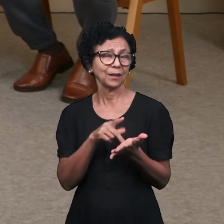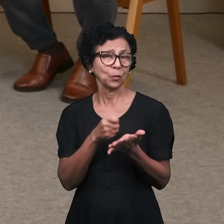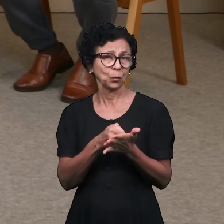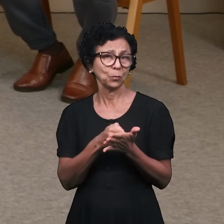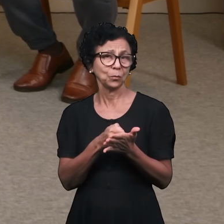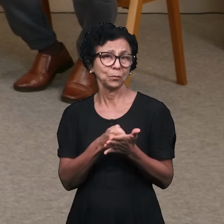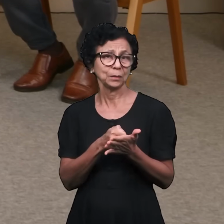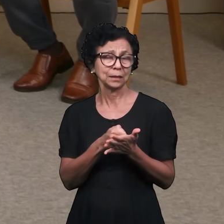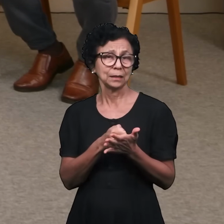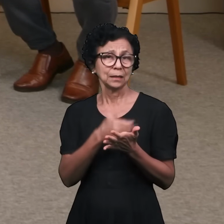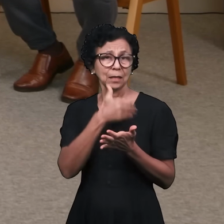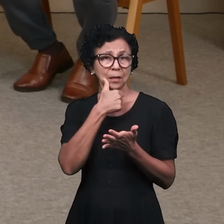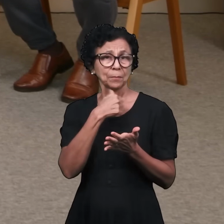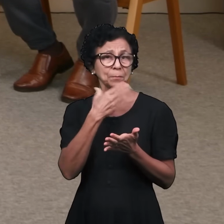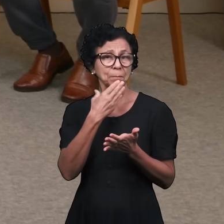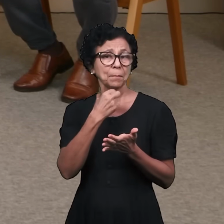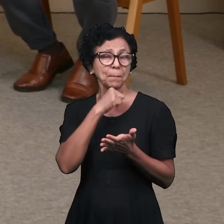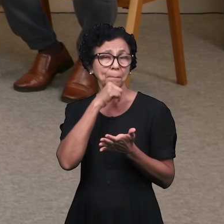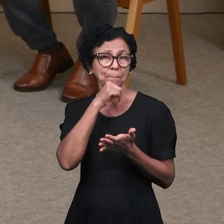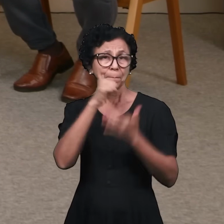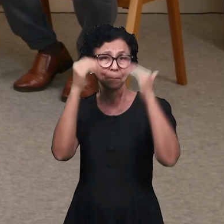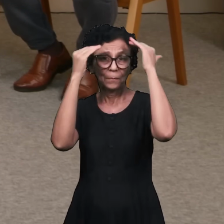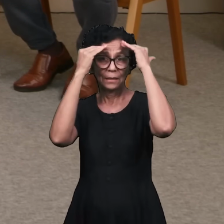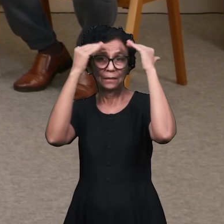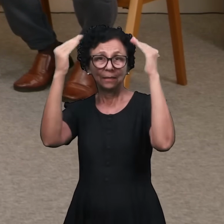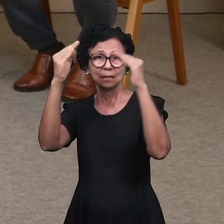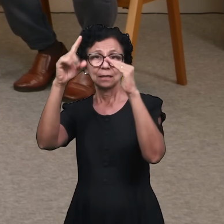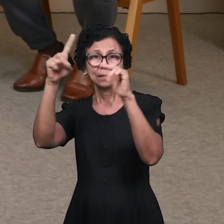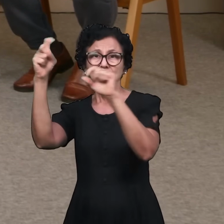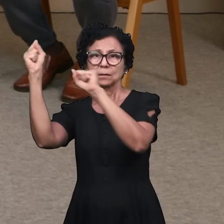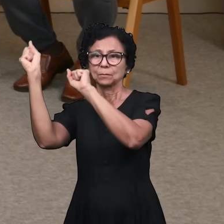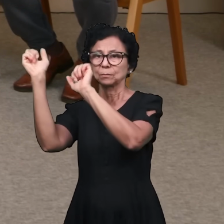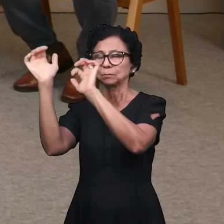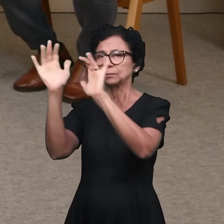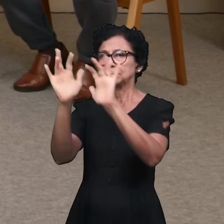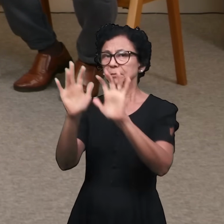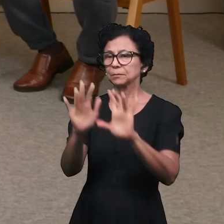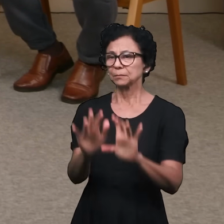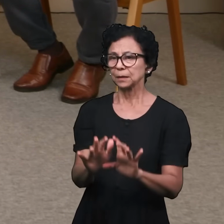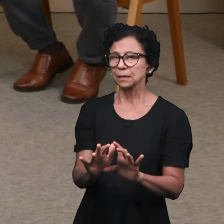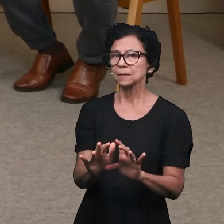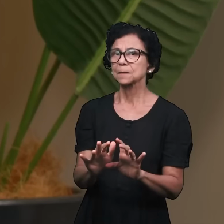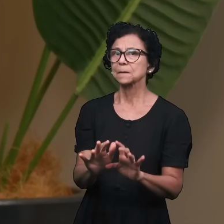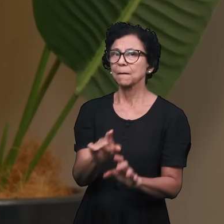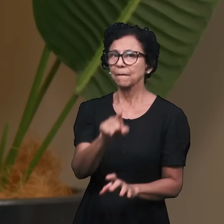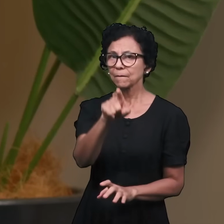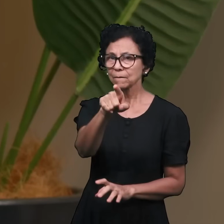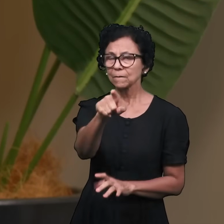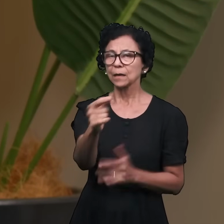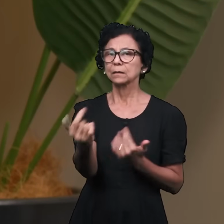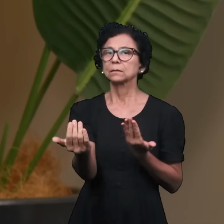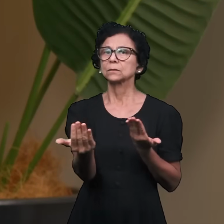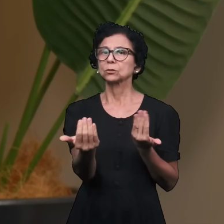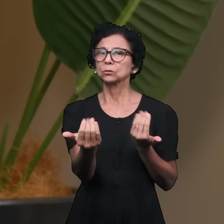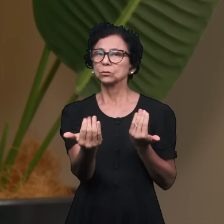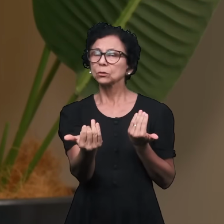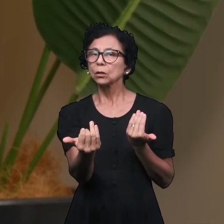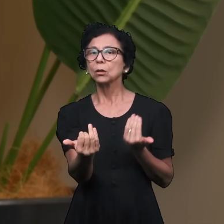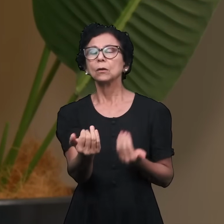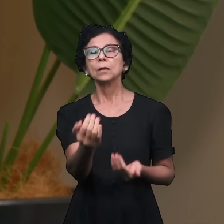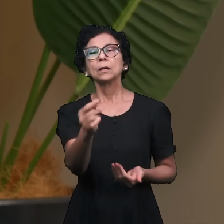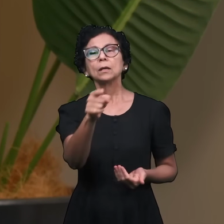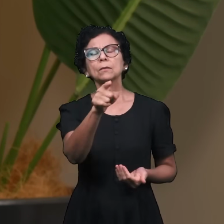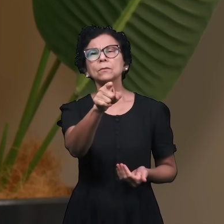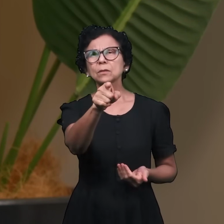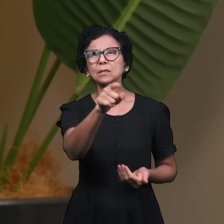você honrar a sua mãe, bênçãos virão sobre a sua vida. Você que é jovem, você